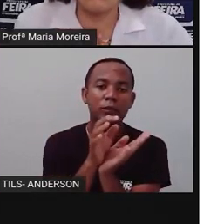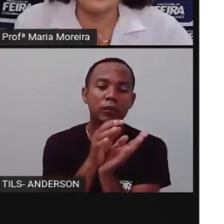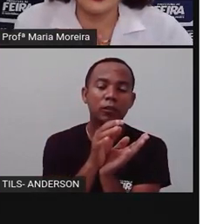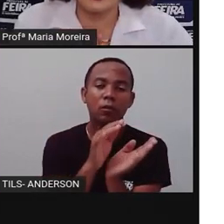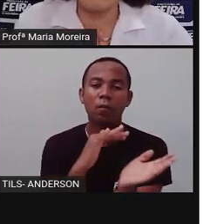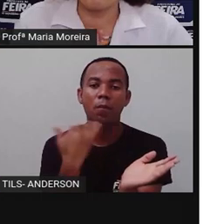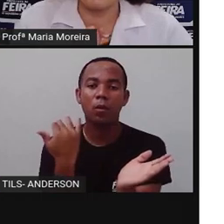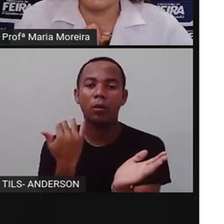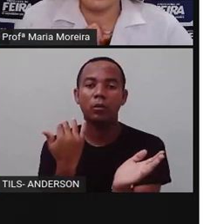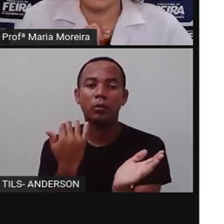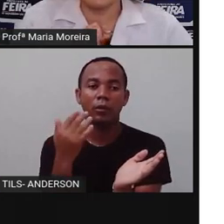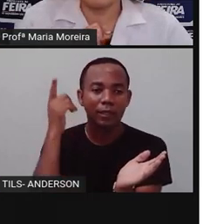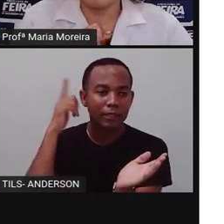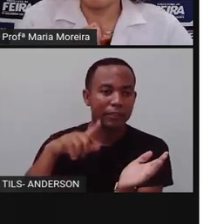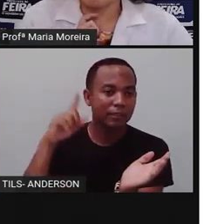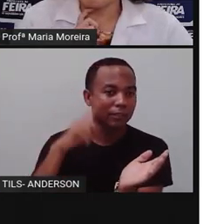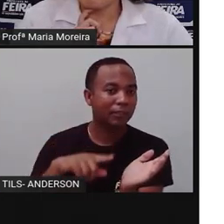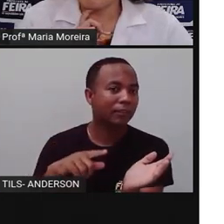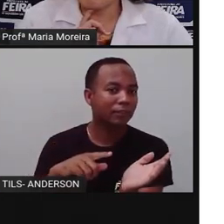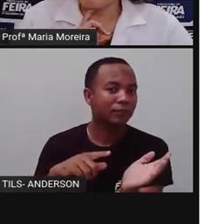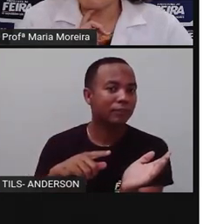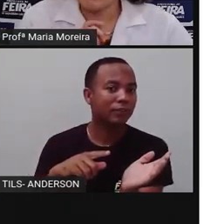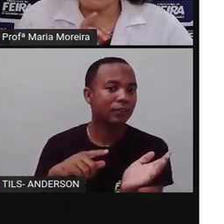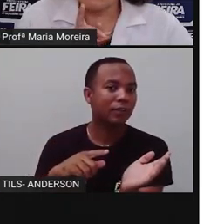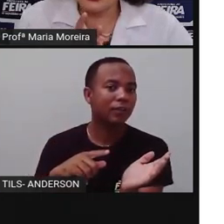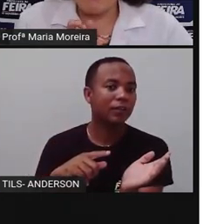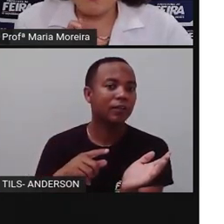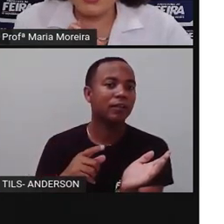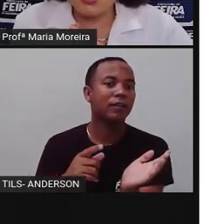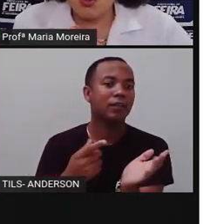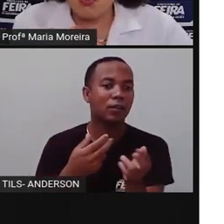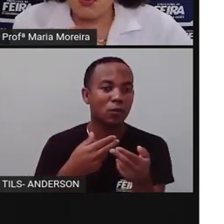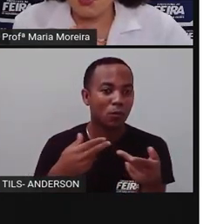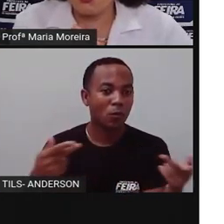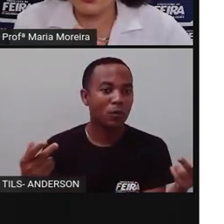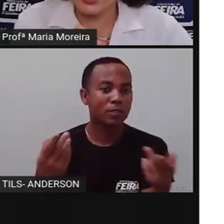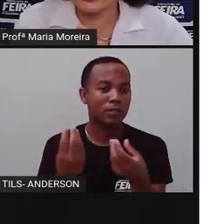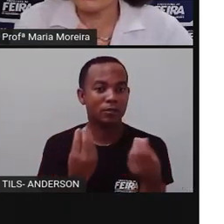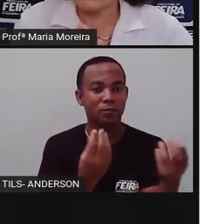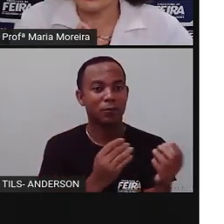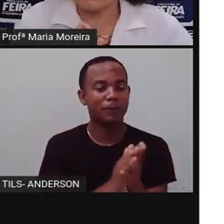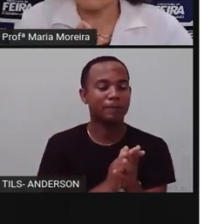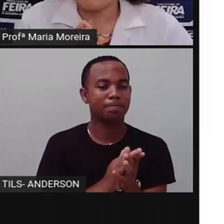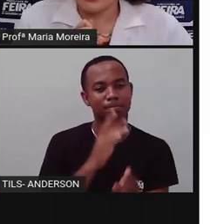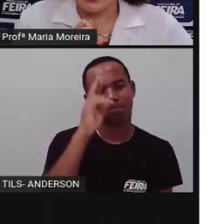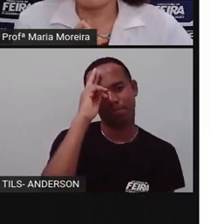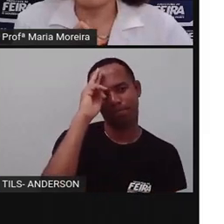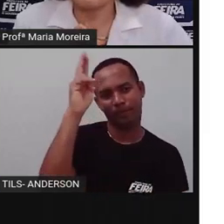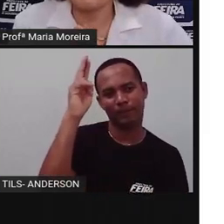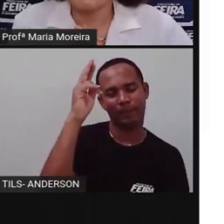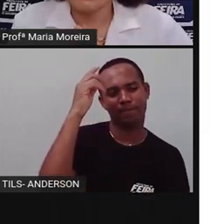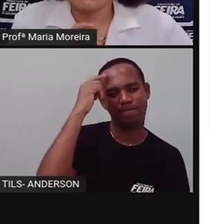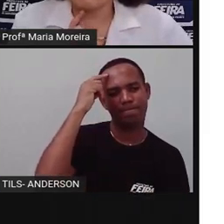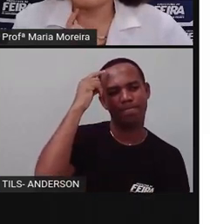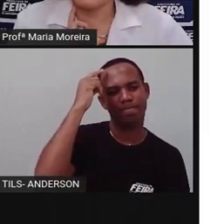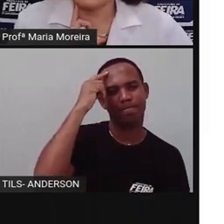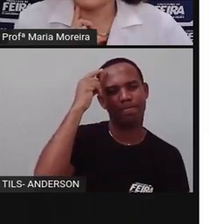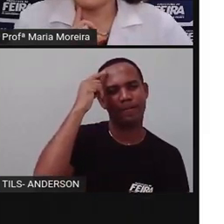uma gorda recompensa. O chefe pensou um pouco e respondeu: